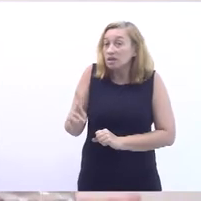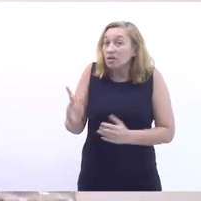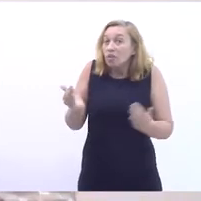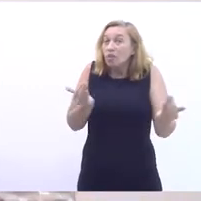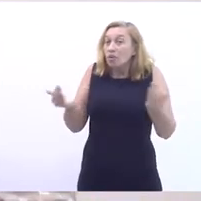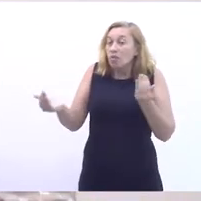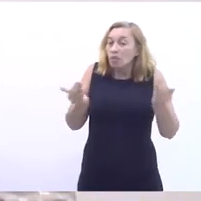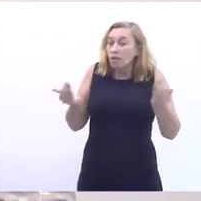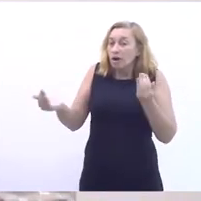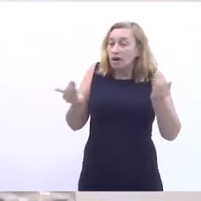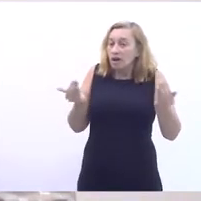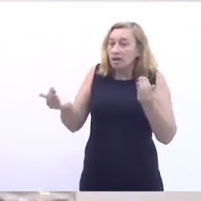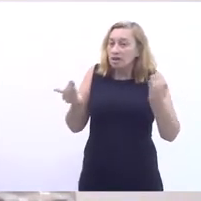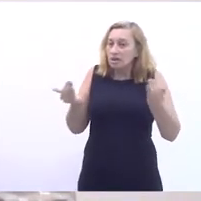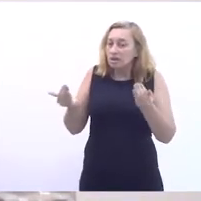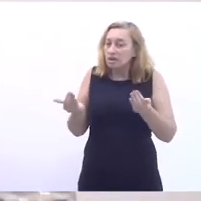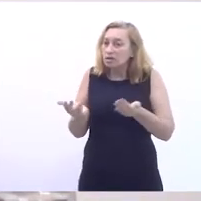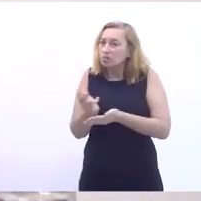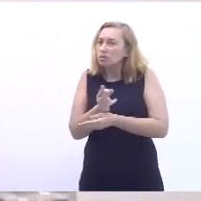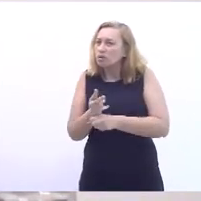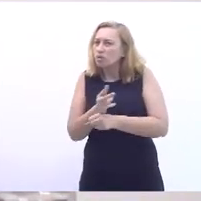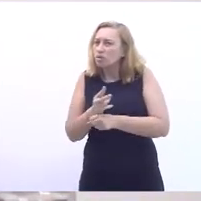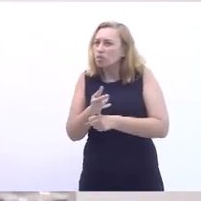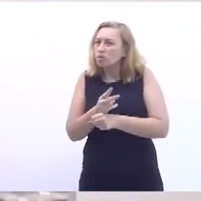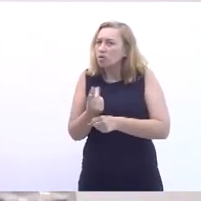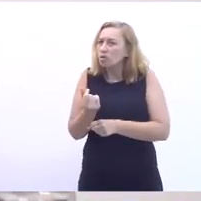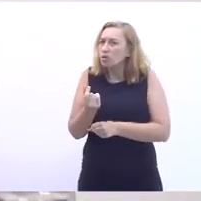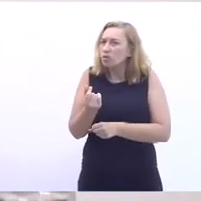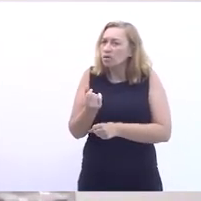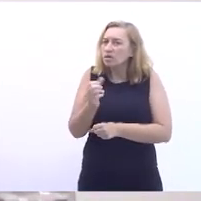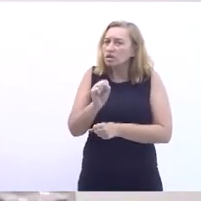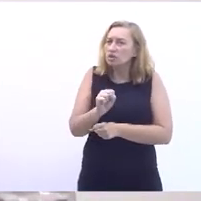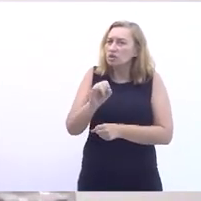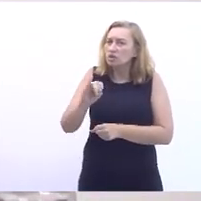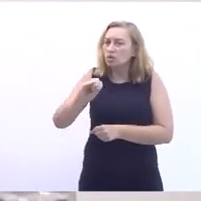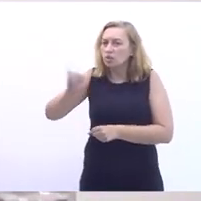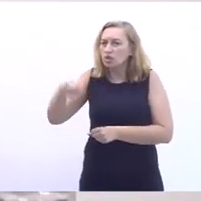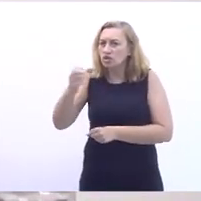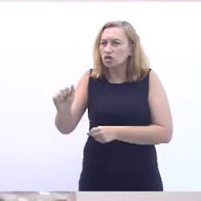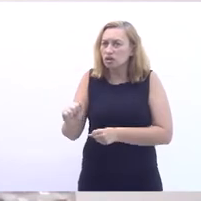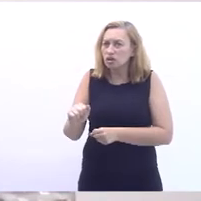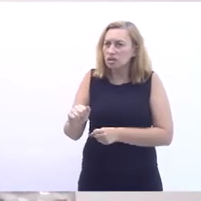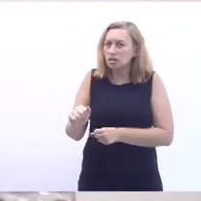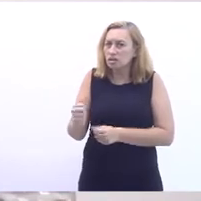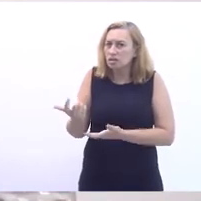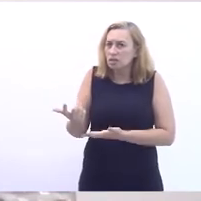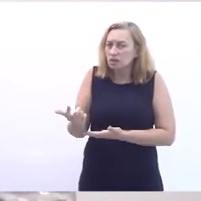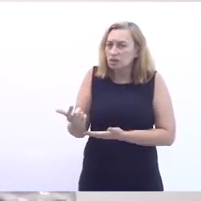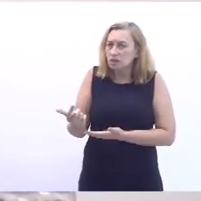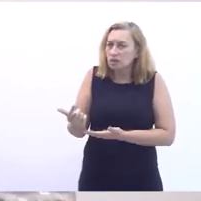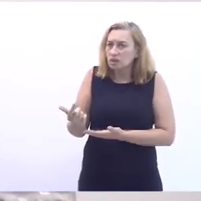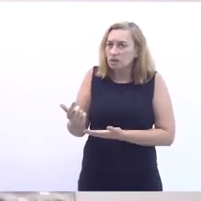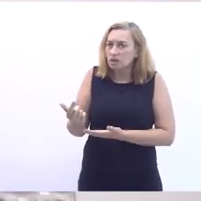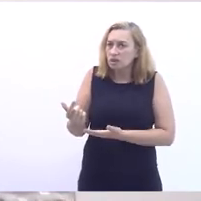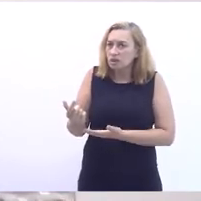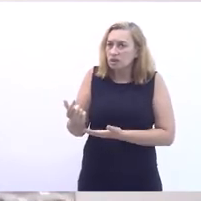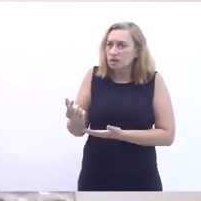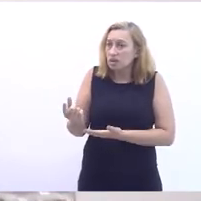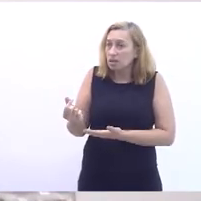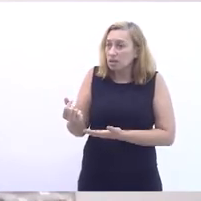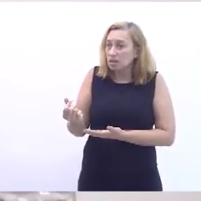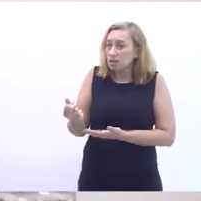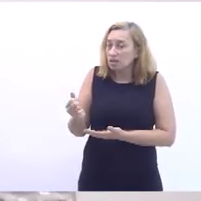comparação eu trouxe aqui eu fiquei tentando procurar o preço da soja né que é o do tá menina dos olhos do